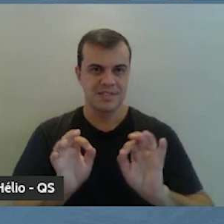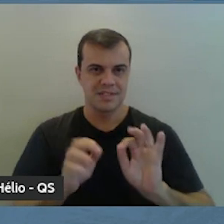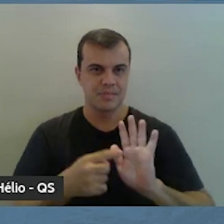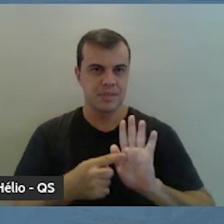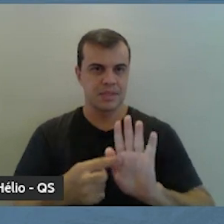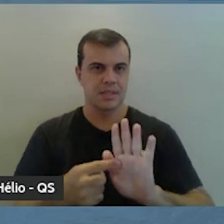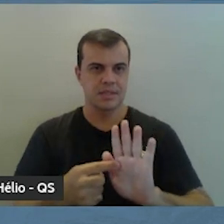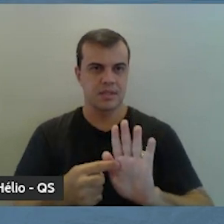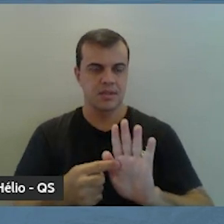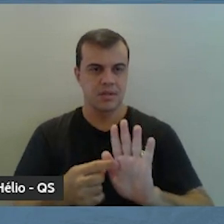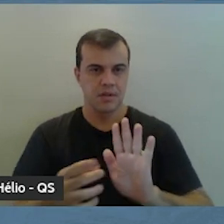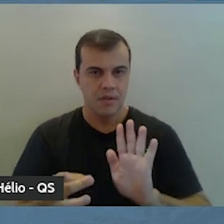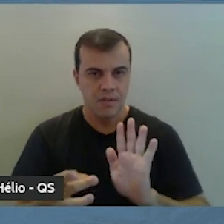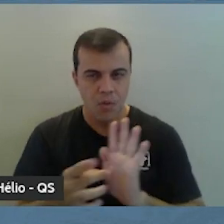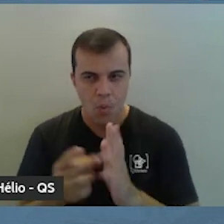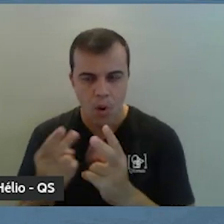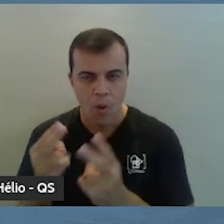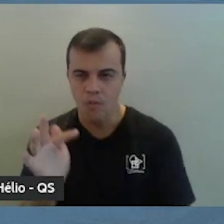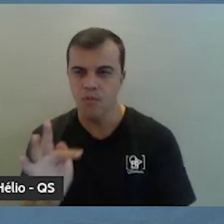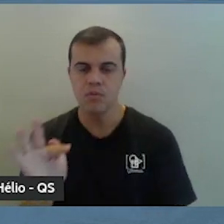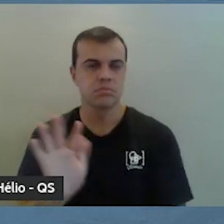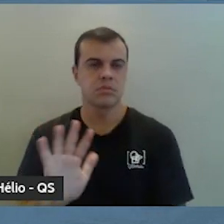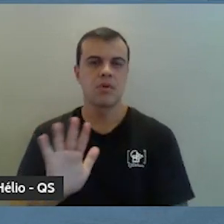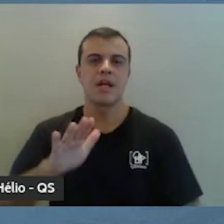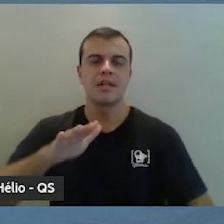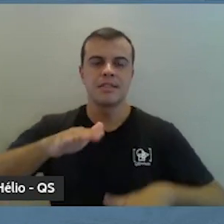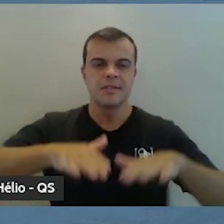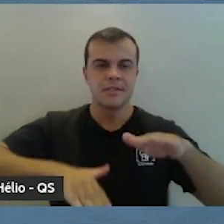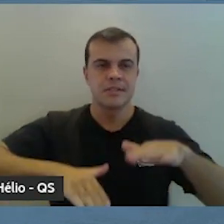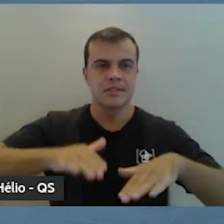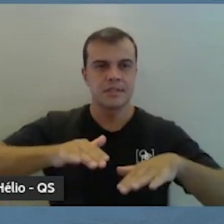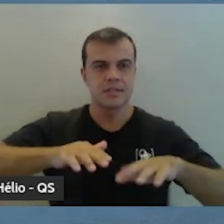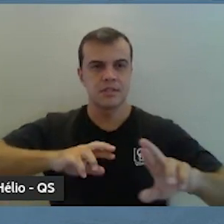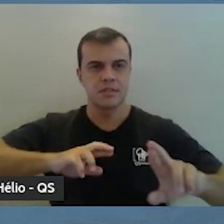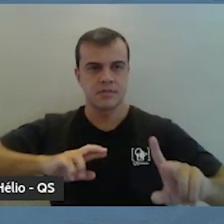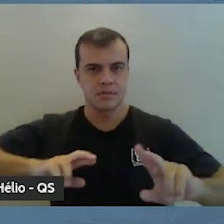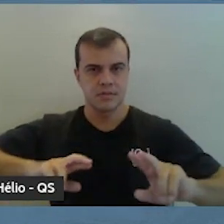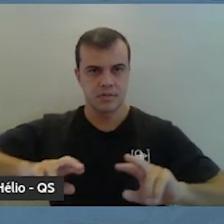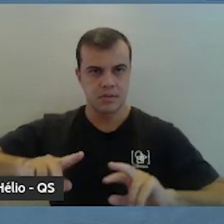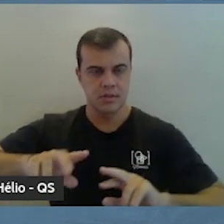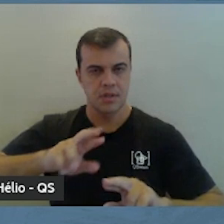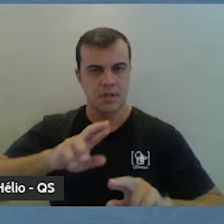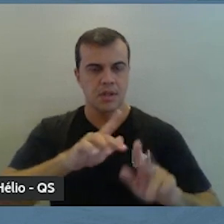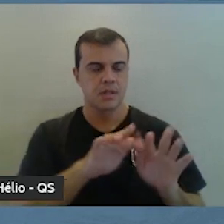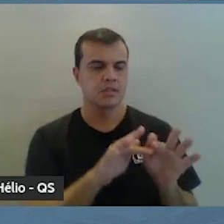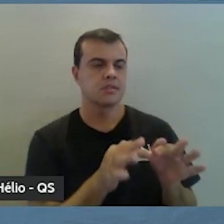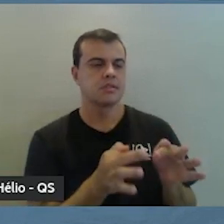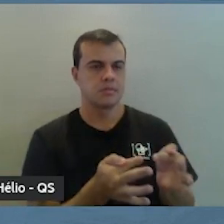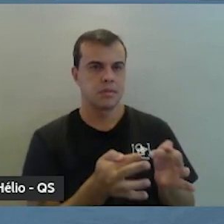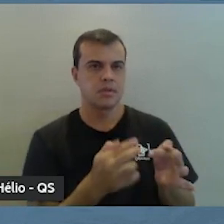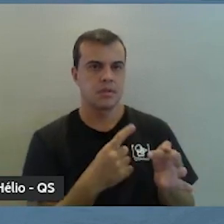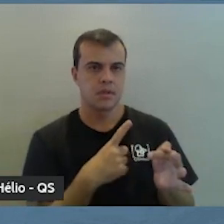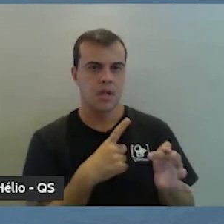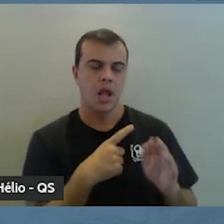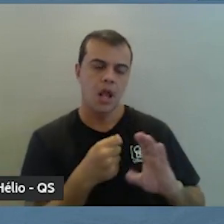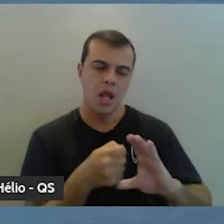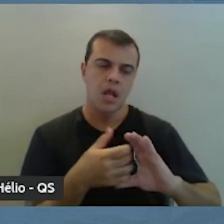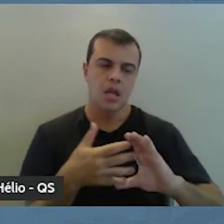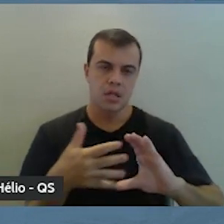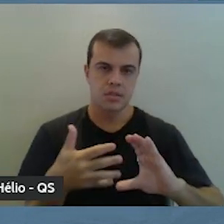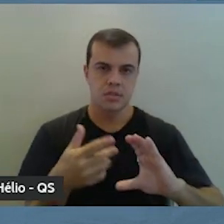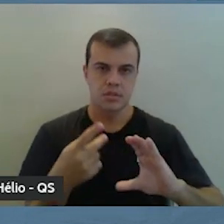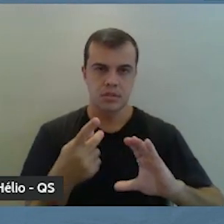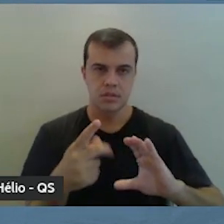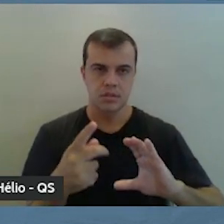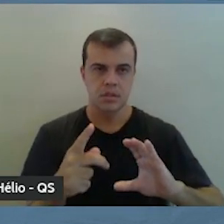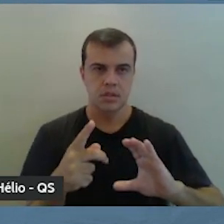representações da forma acadêmica. Muitas vezes são de formas absolutamente simplificadas, que é a característica, que é o que